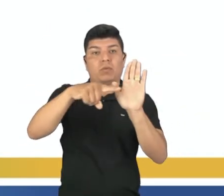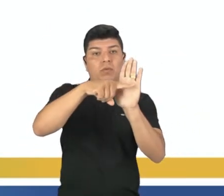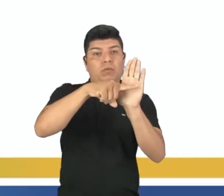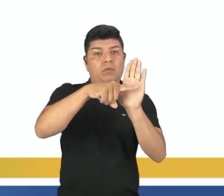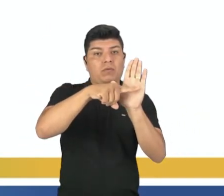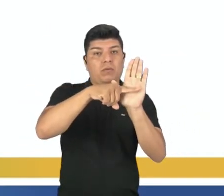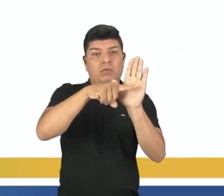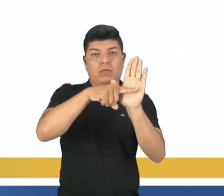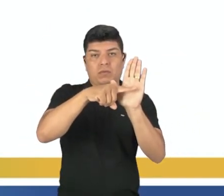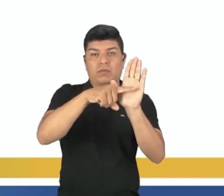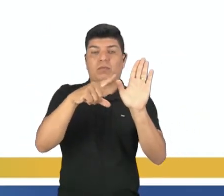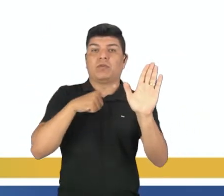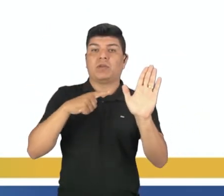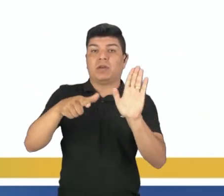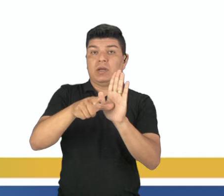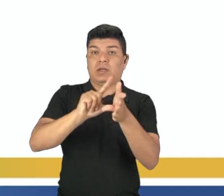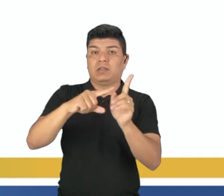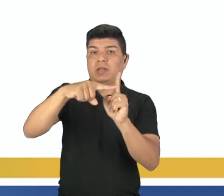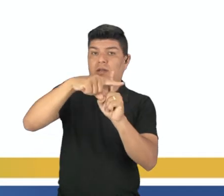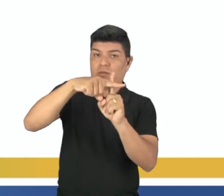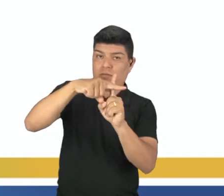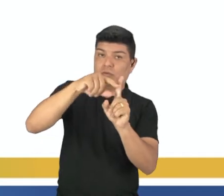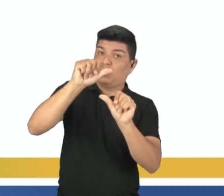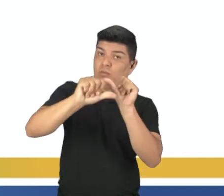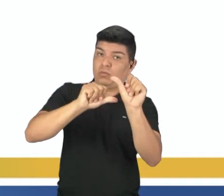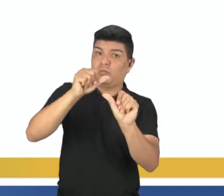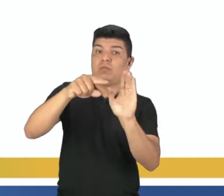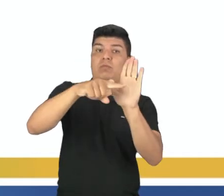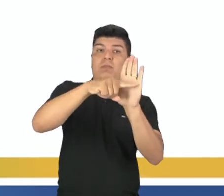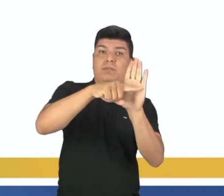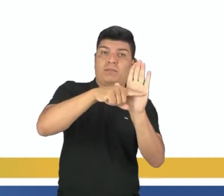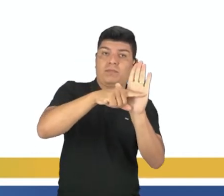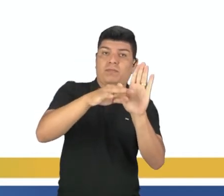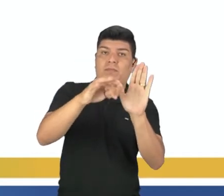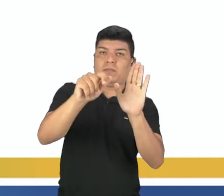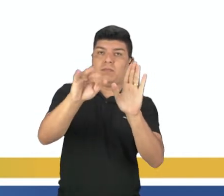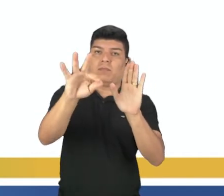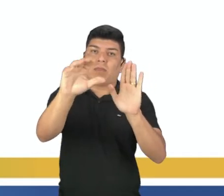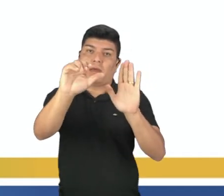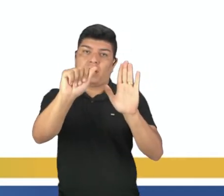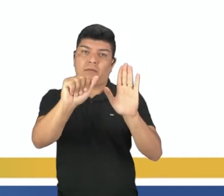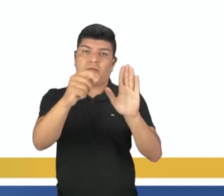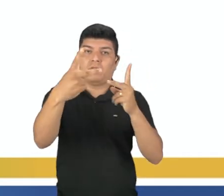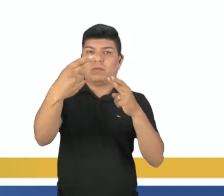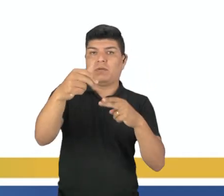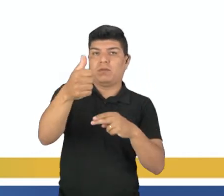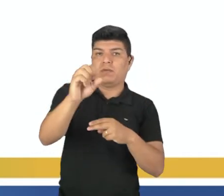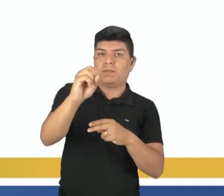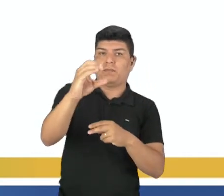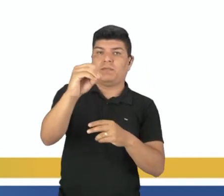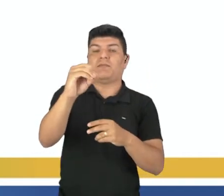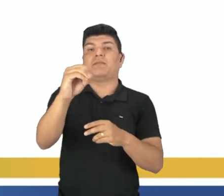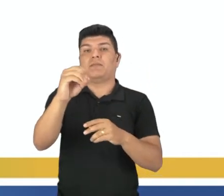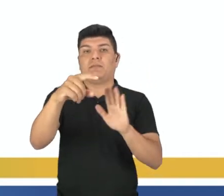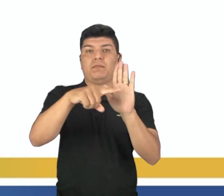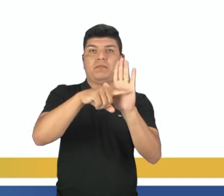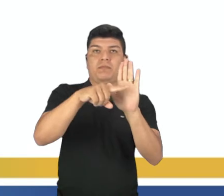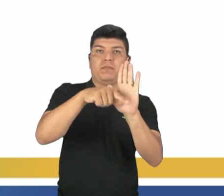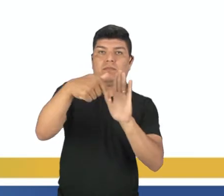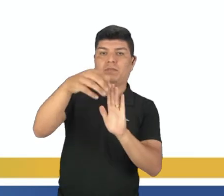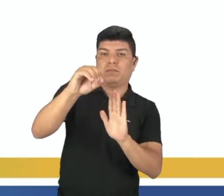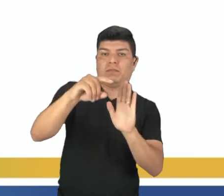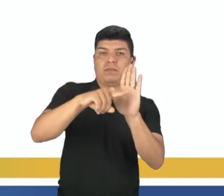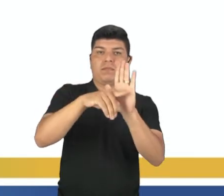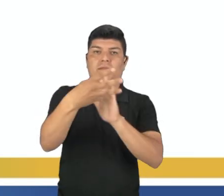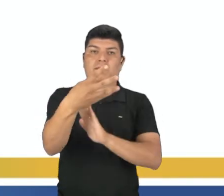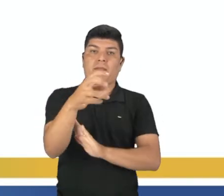negativo, já que eles tinham um sinal de positivo, esse alfa vai ser igual a 180 menos 70 menos